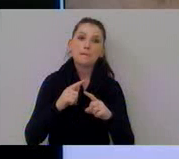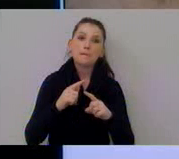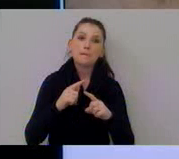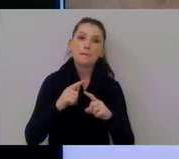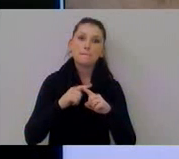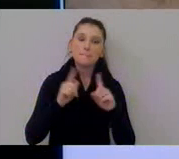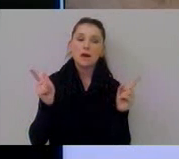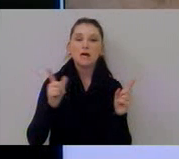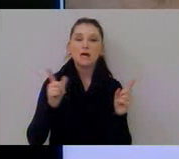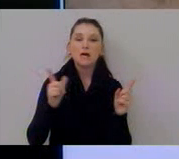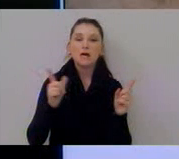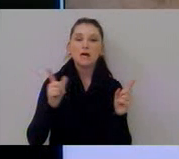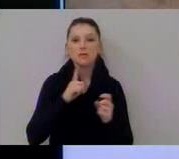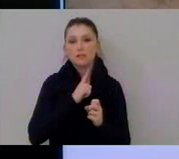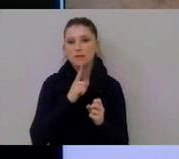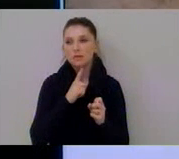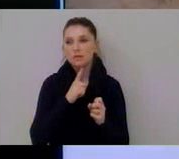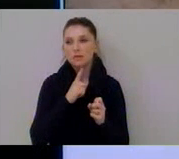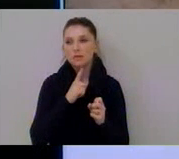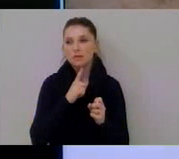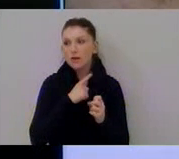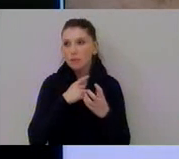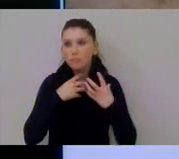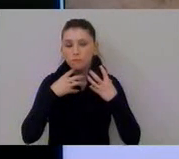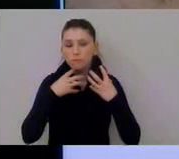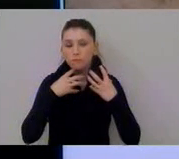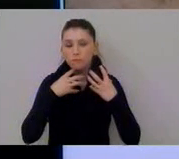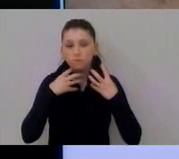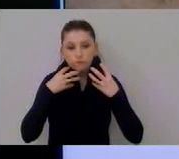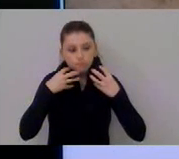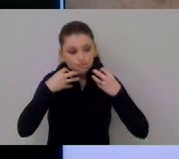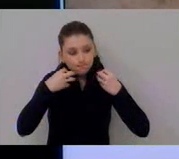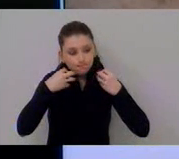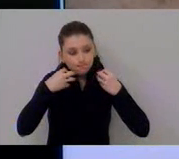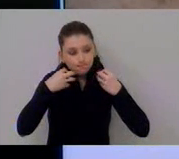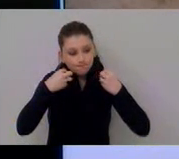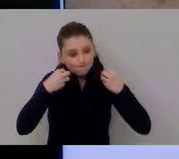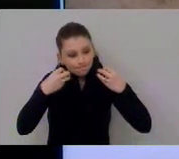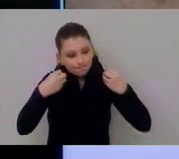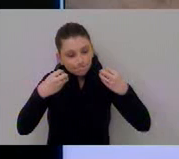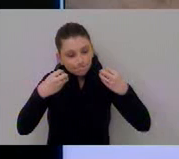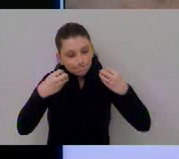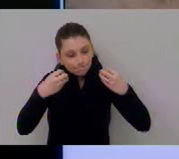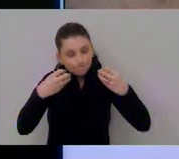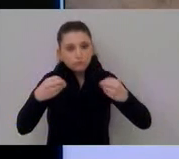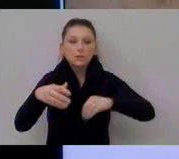algumas, para vocês verem como é que está a situação ali